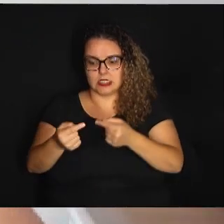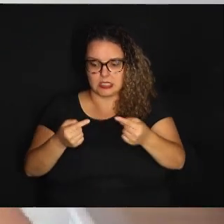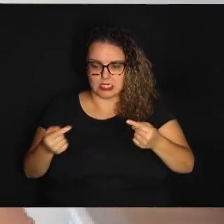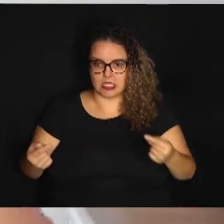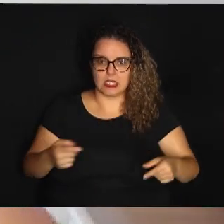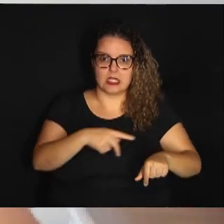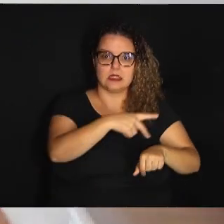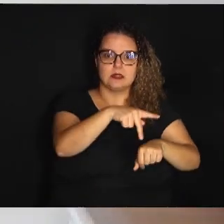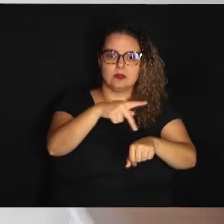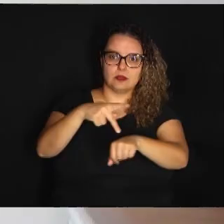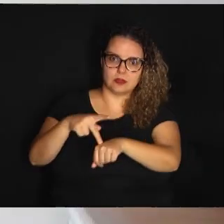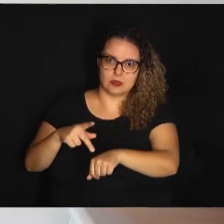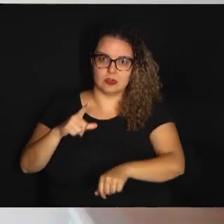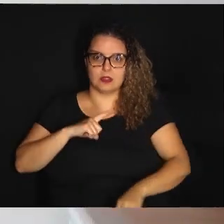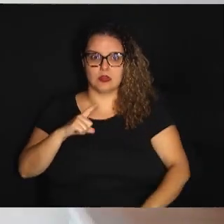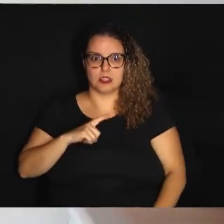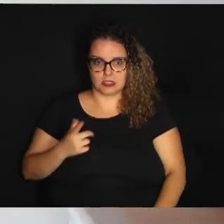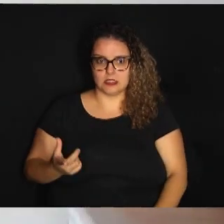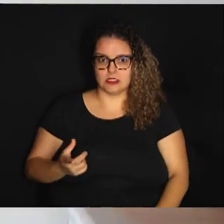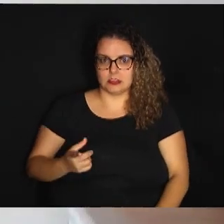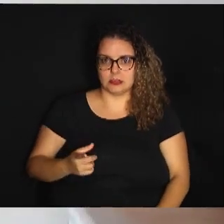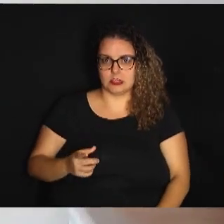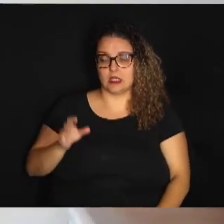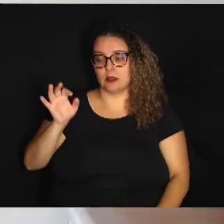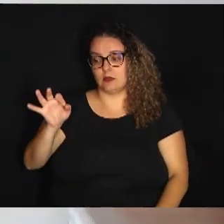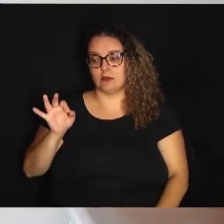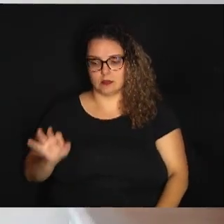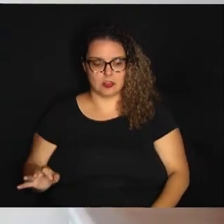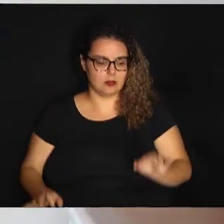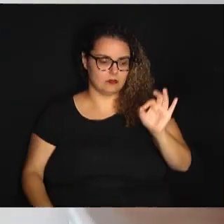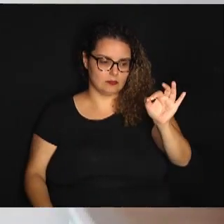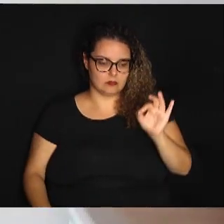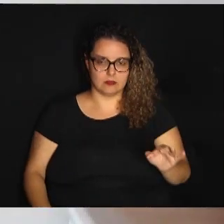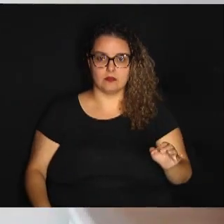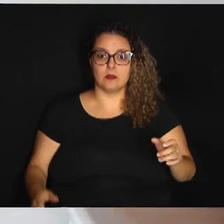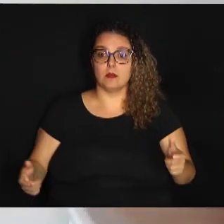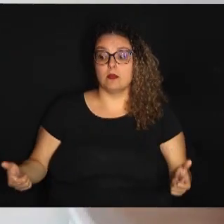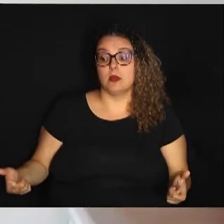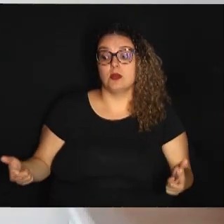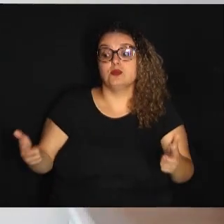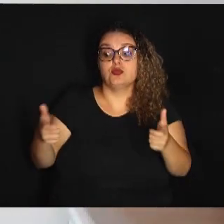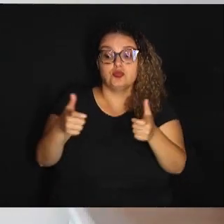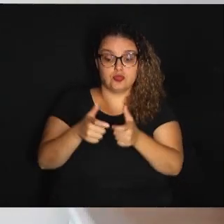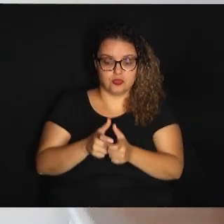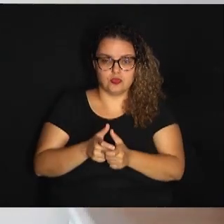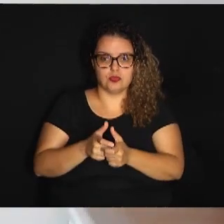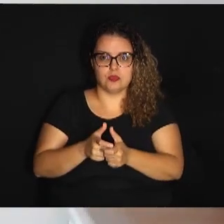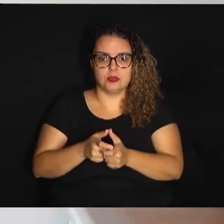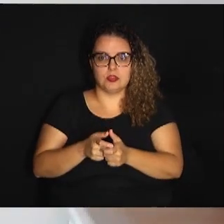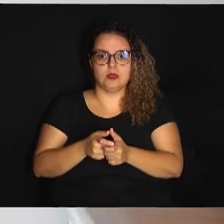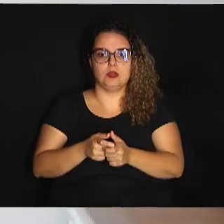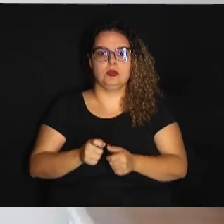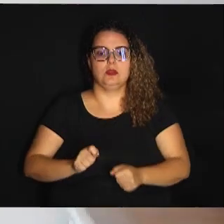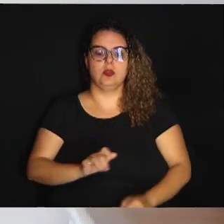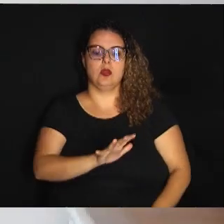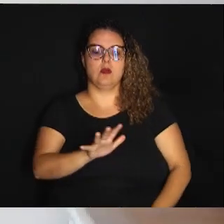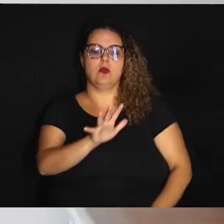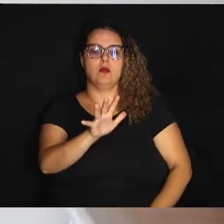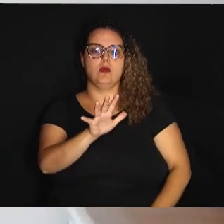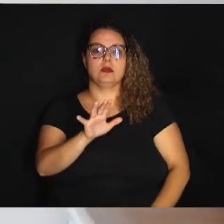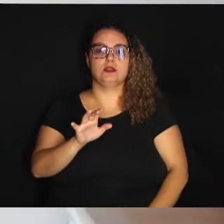que cada país tem ali uma determinada porcentagem para reduzir de emissões